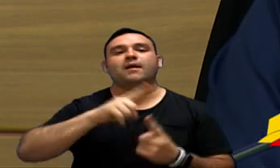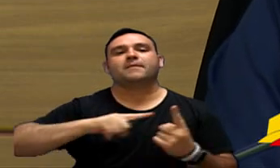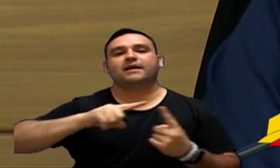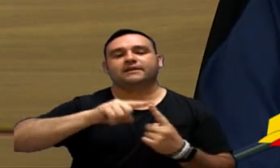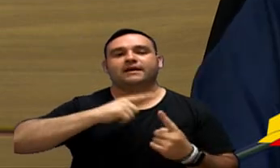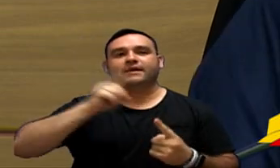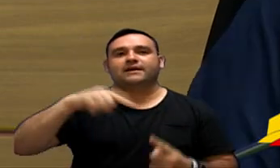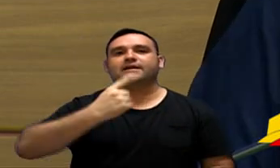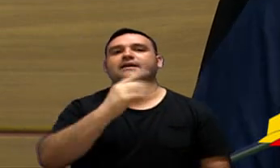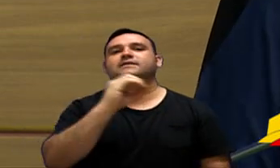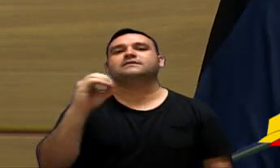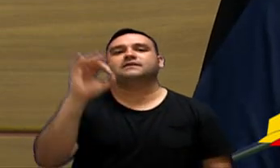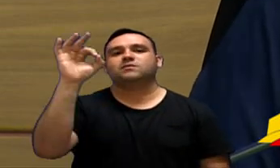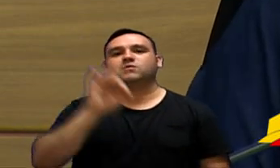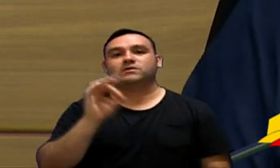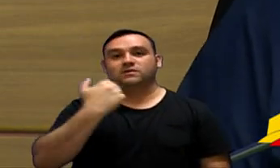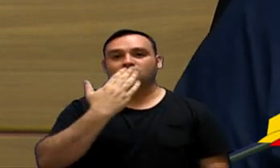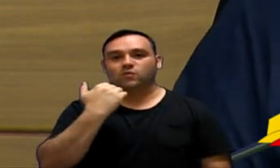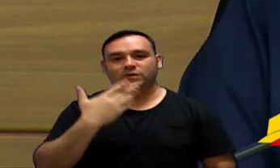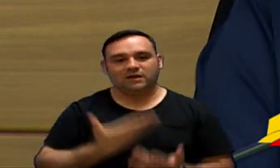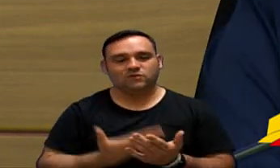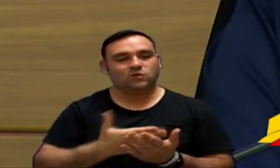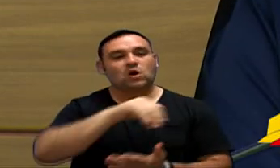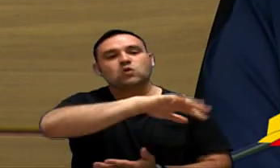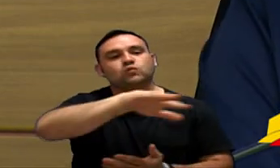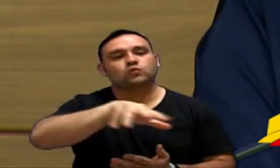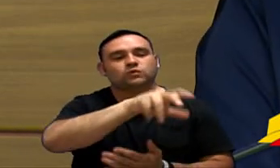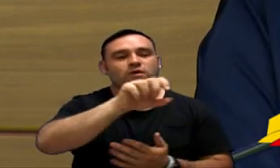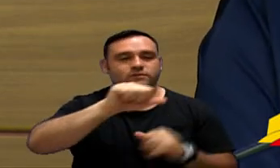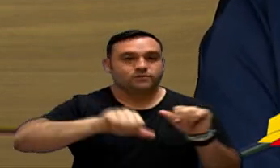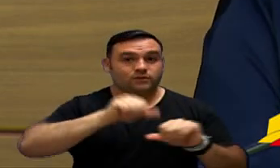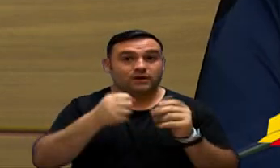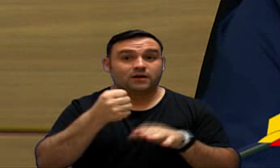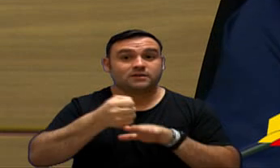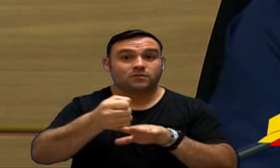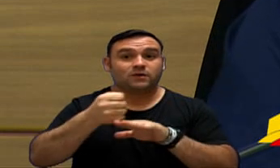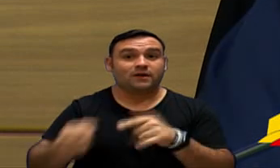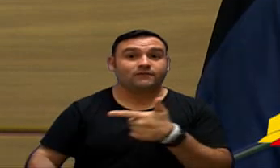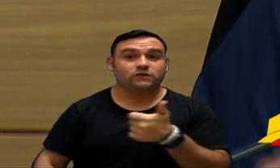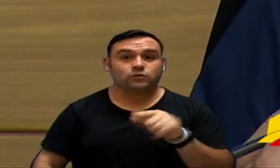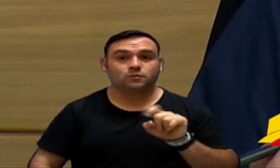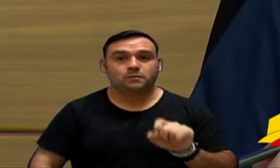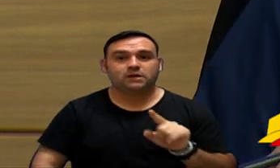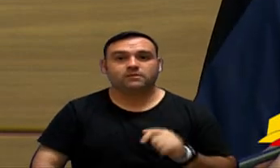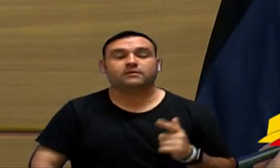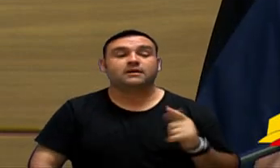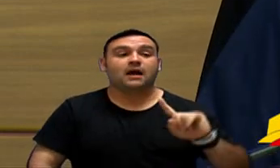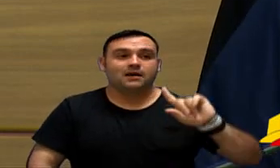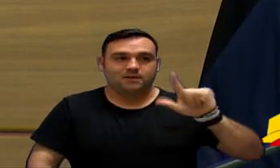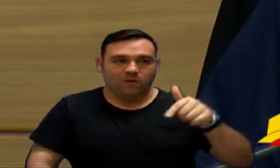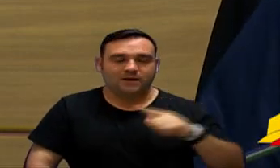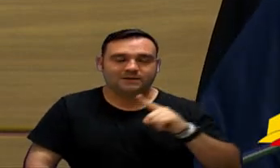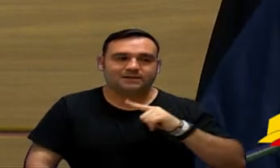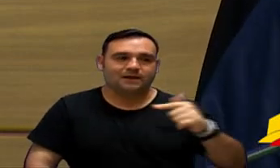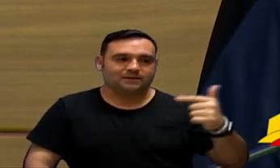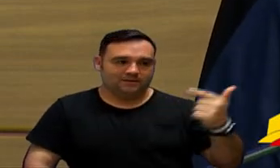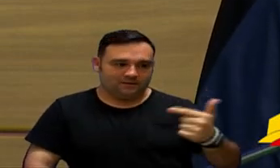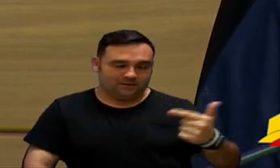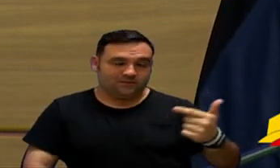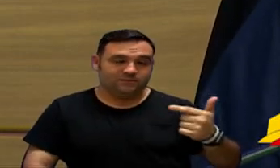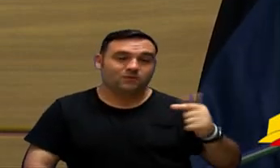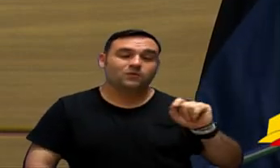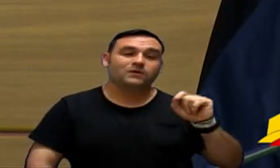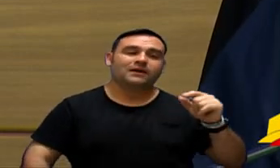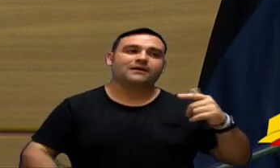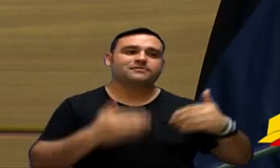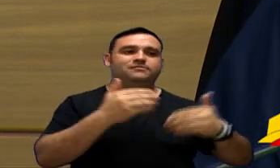aqui é de 100%, a merenda cobre todos os alunos. Só corrigindo aqui, o transporte dos alunos é 21 mil. Depois nós temos no segundo a transparência,